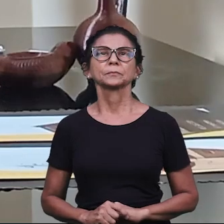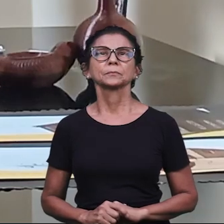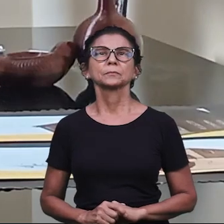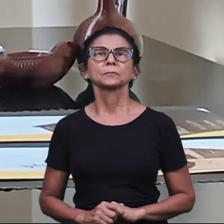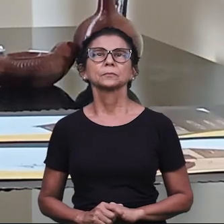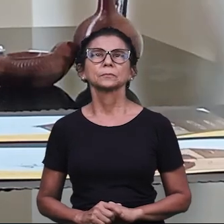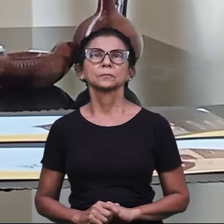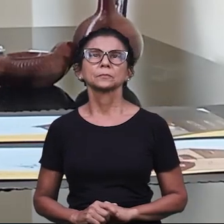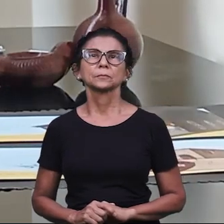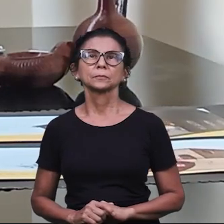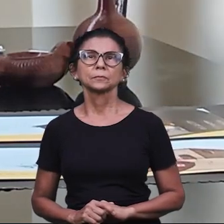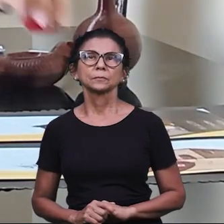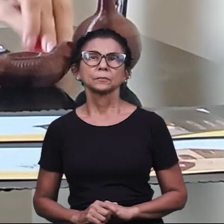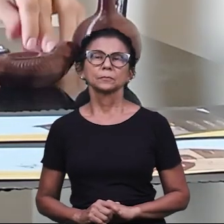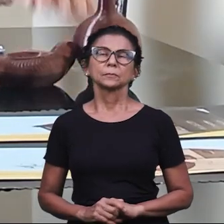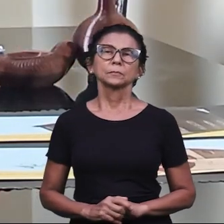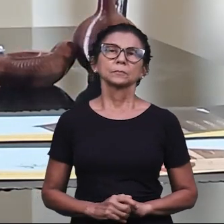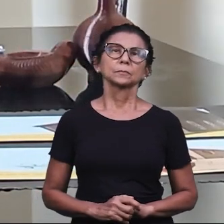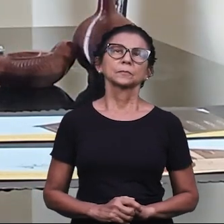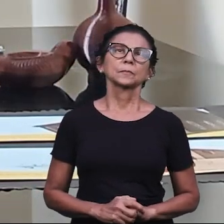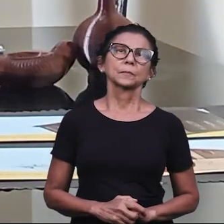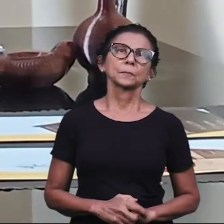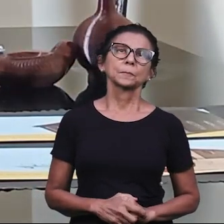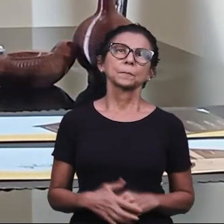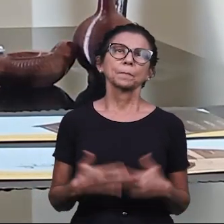irmãs, é mais uma